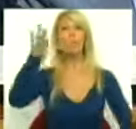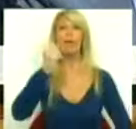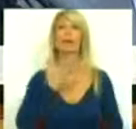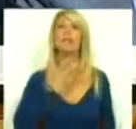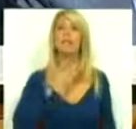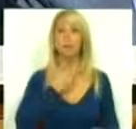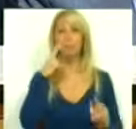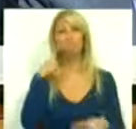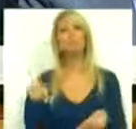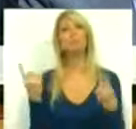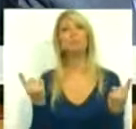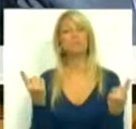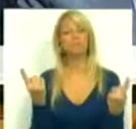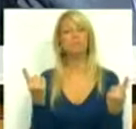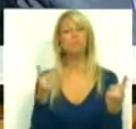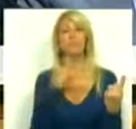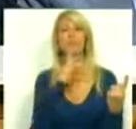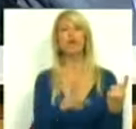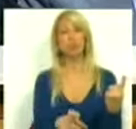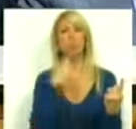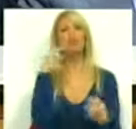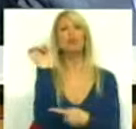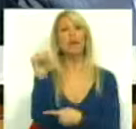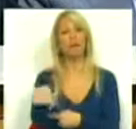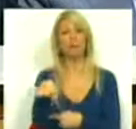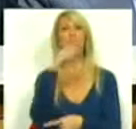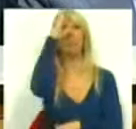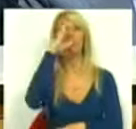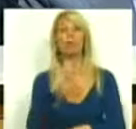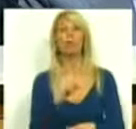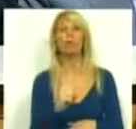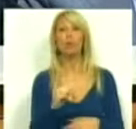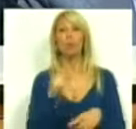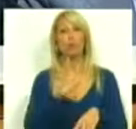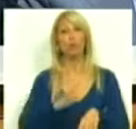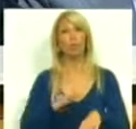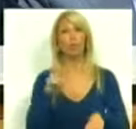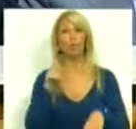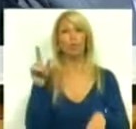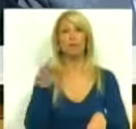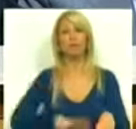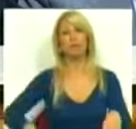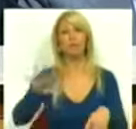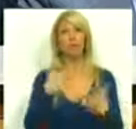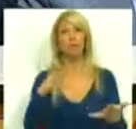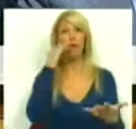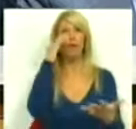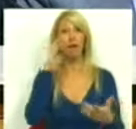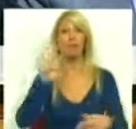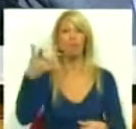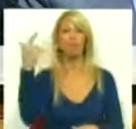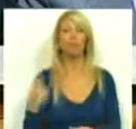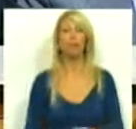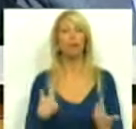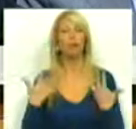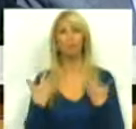PSD, corporiza uma resposta afirmativa do Governo ao momento crítico que o país atravessa.